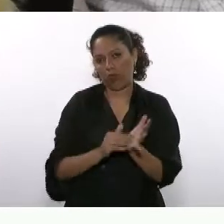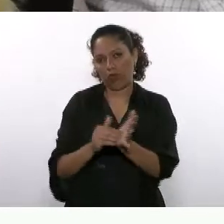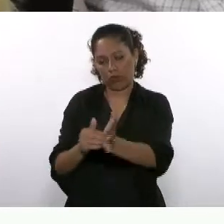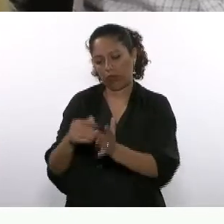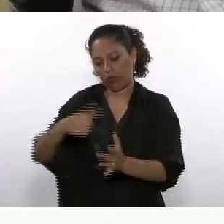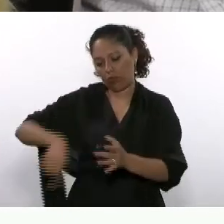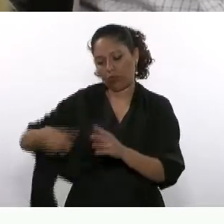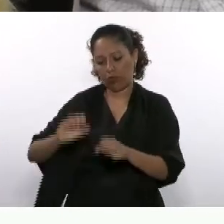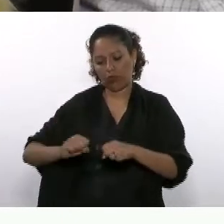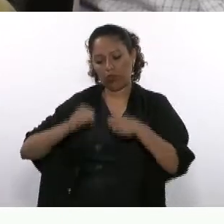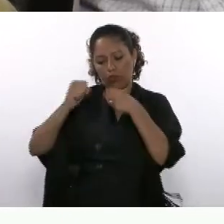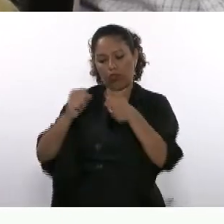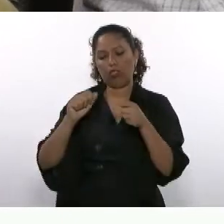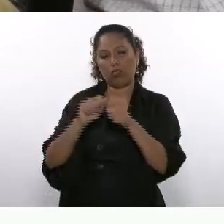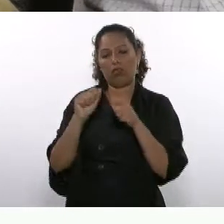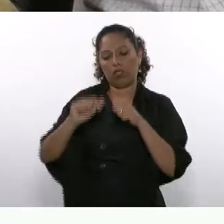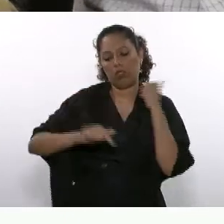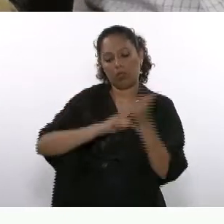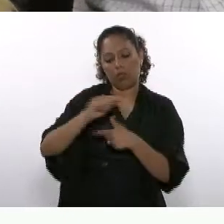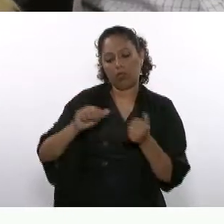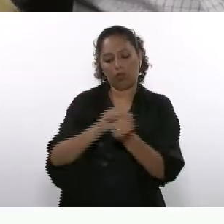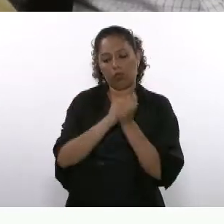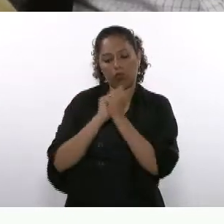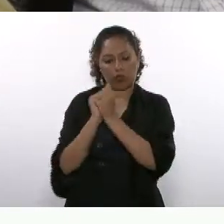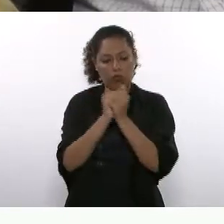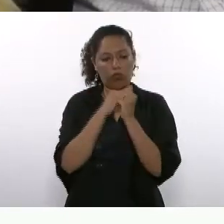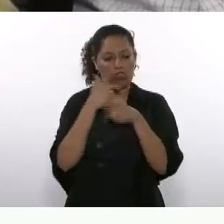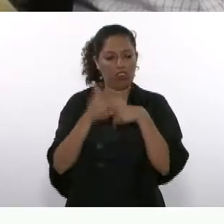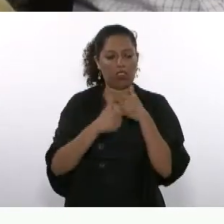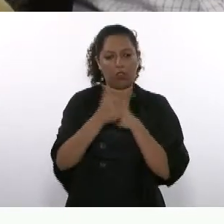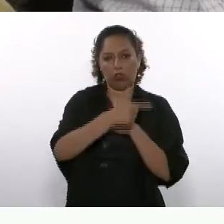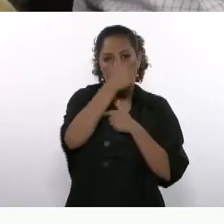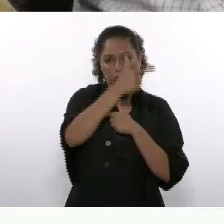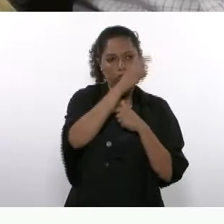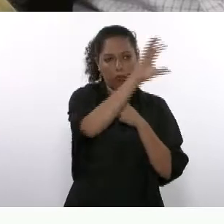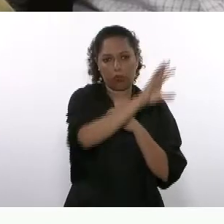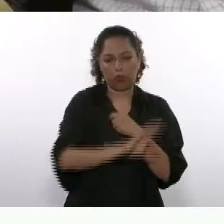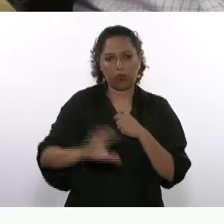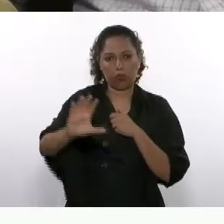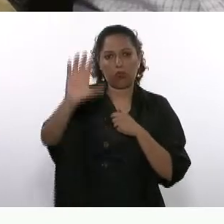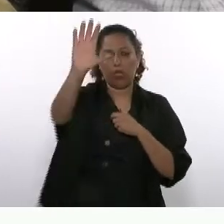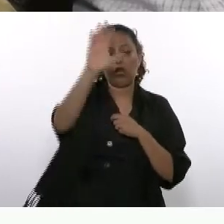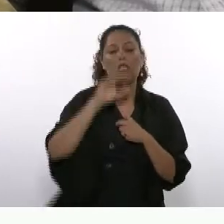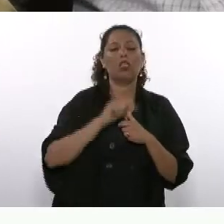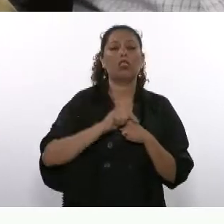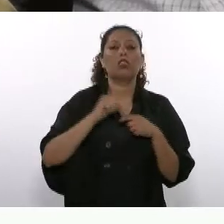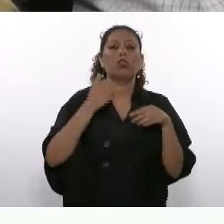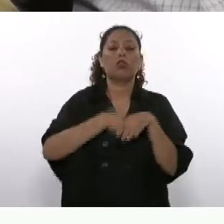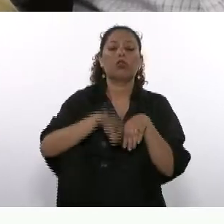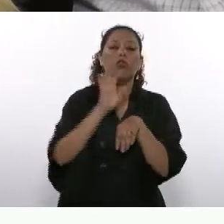para que a gente fizesse folhetos para as 12 regiões turísticas do Estado do Rio de Janeiro.